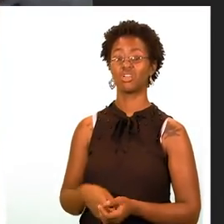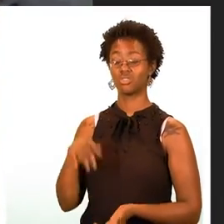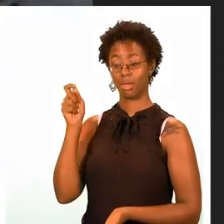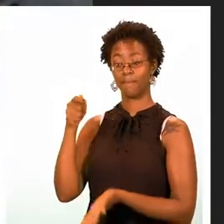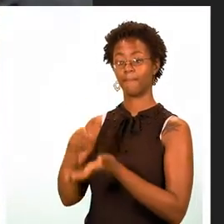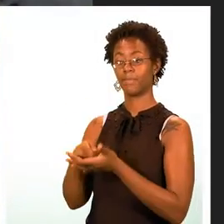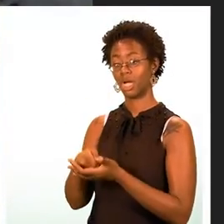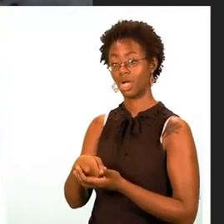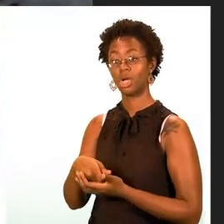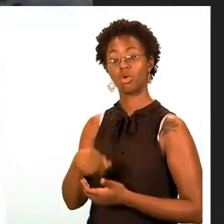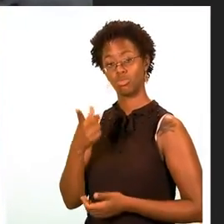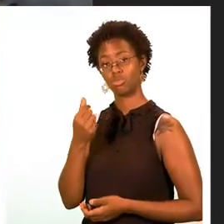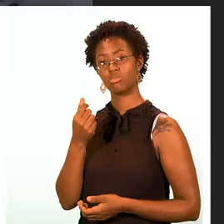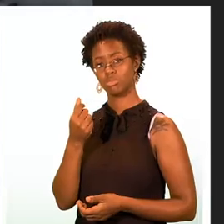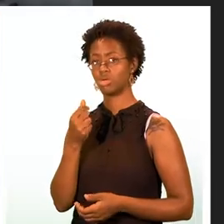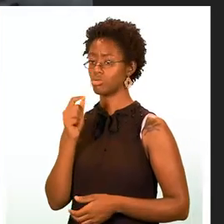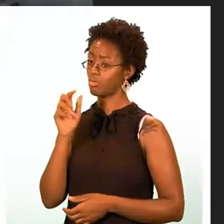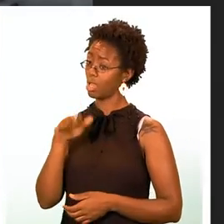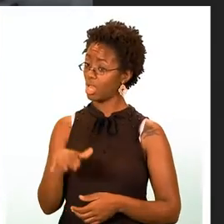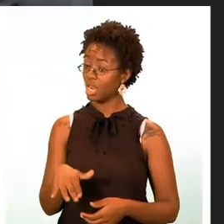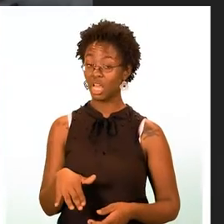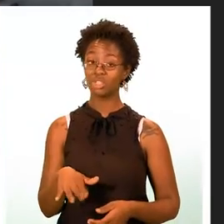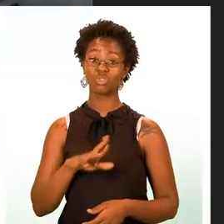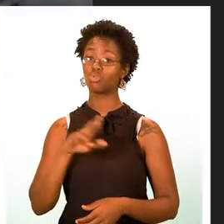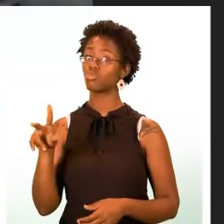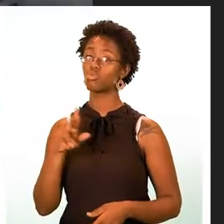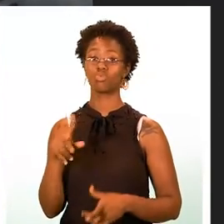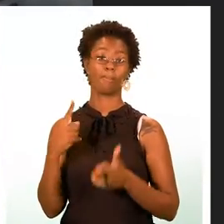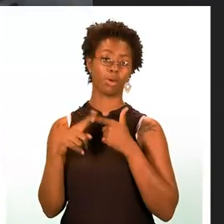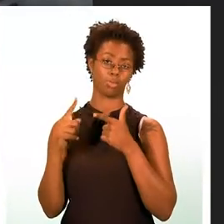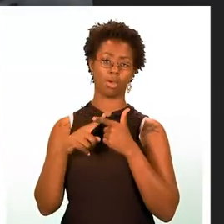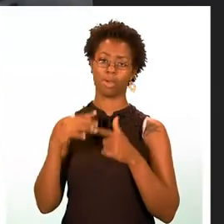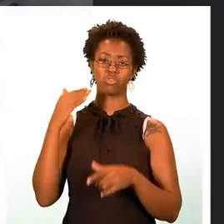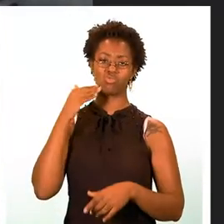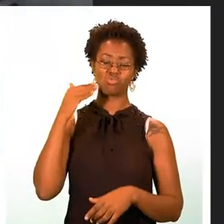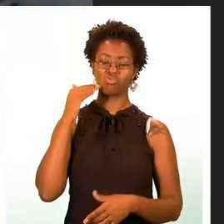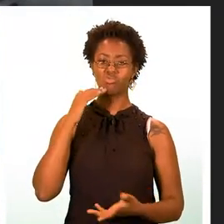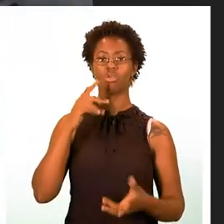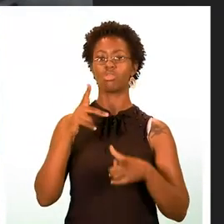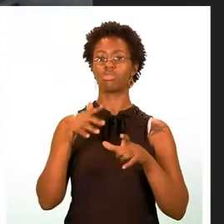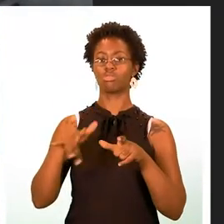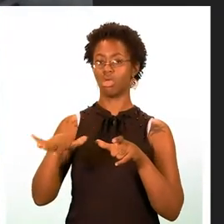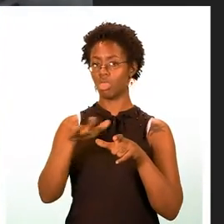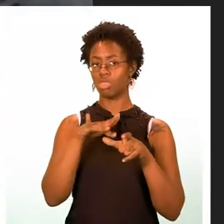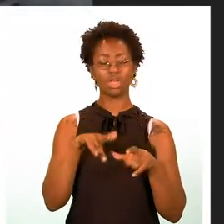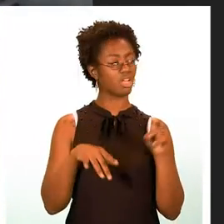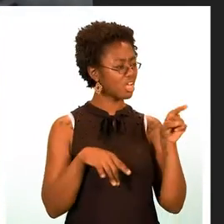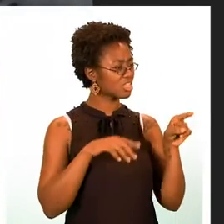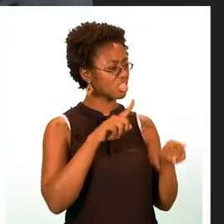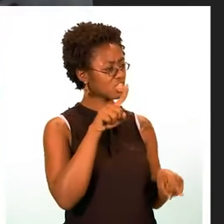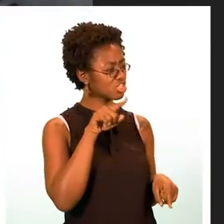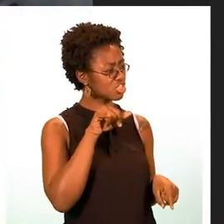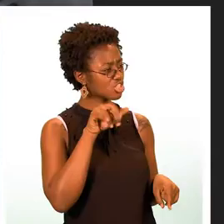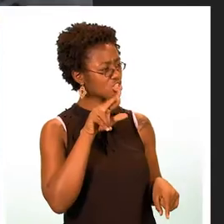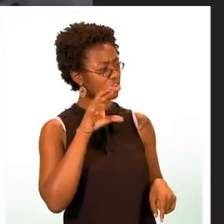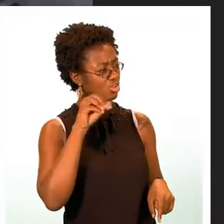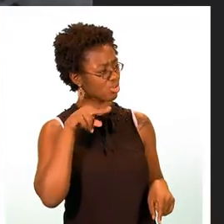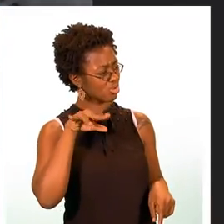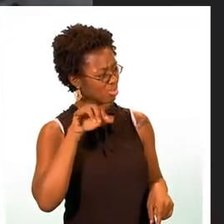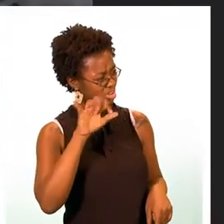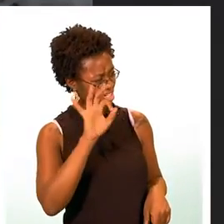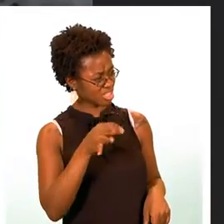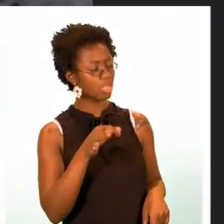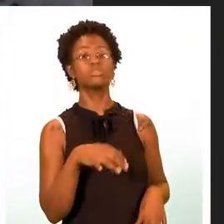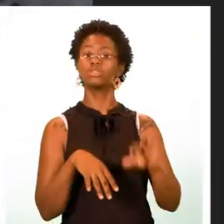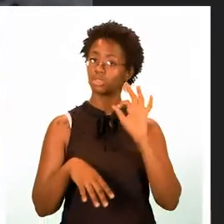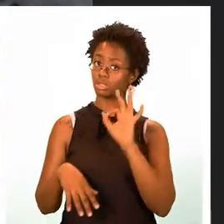paga um preço módico, interessante, não agride a natureza, é feita em laboratório. Essa é a zircônia.